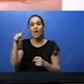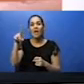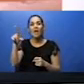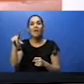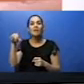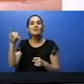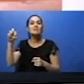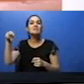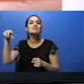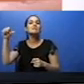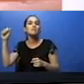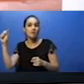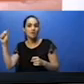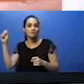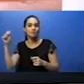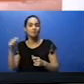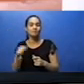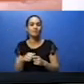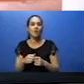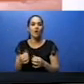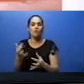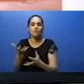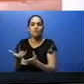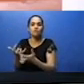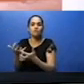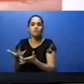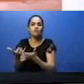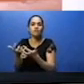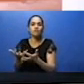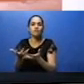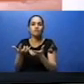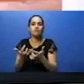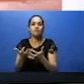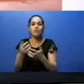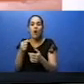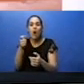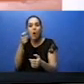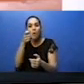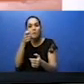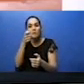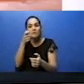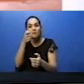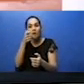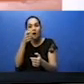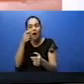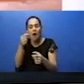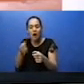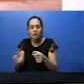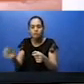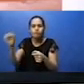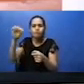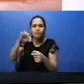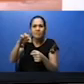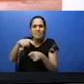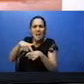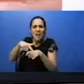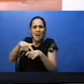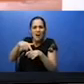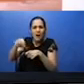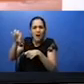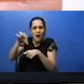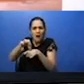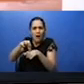ser evidenciada pela efervescência observada ao colocarmos a água oxigenada em um